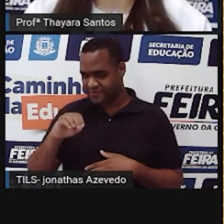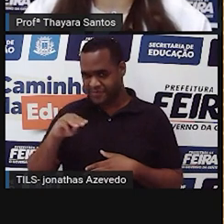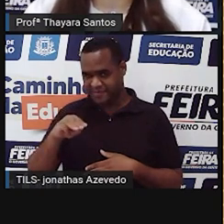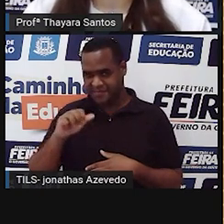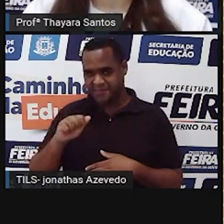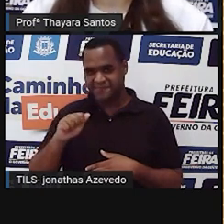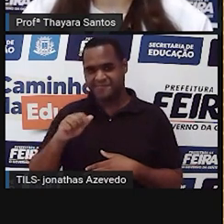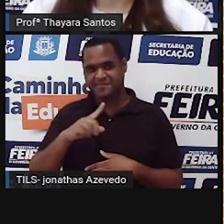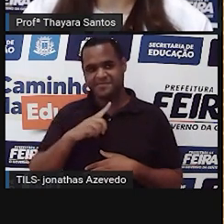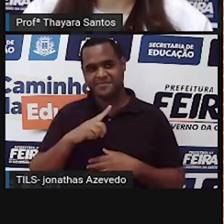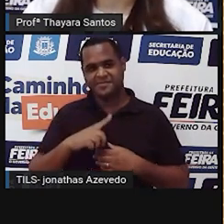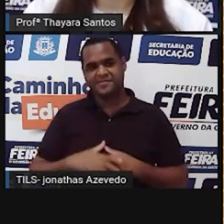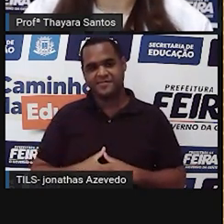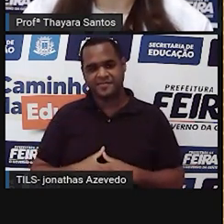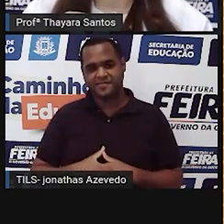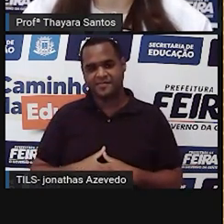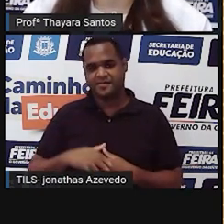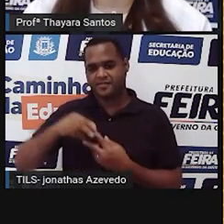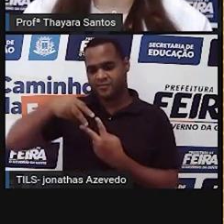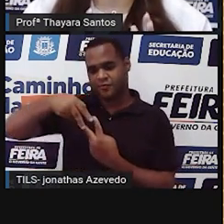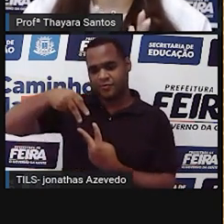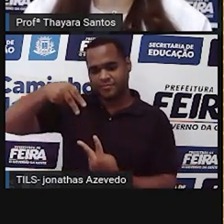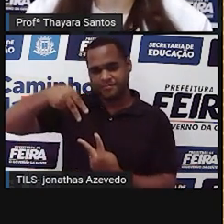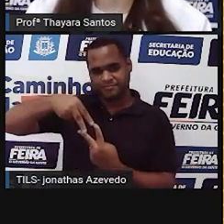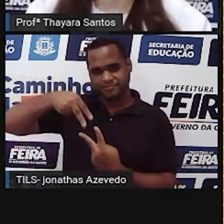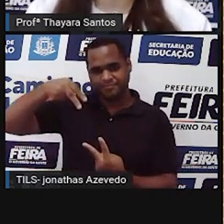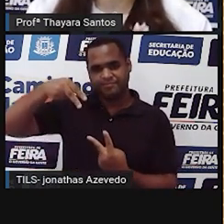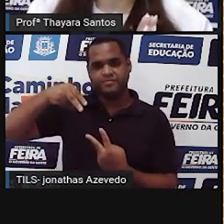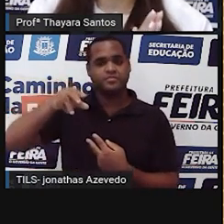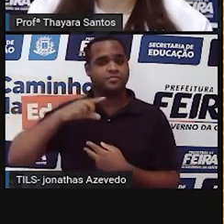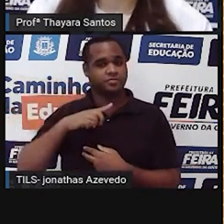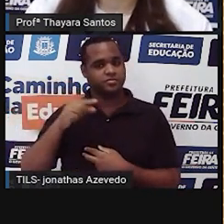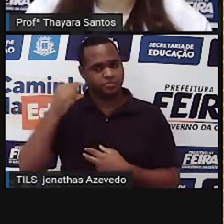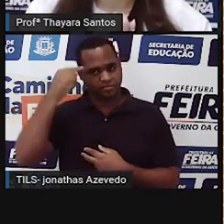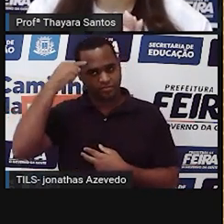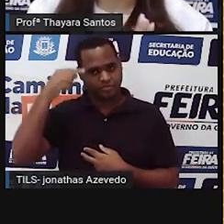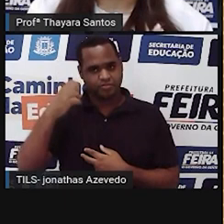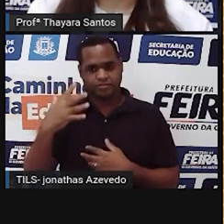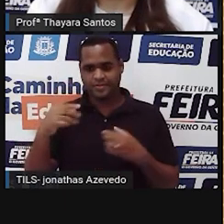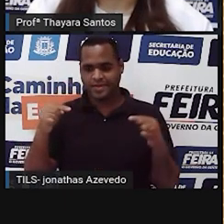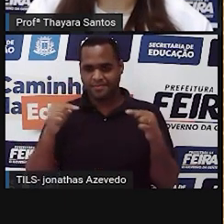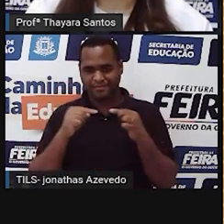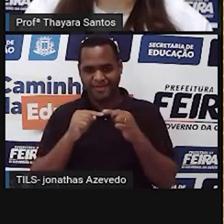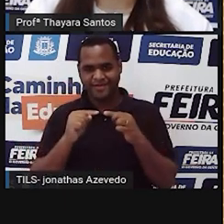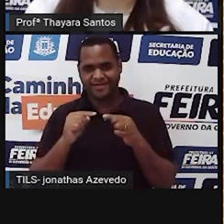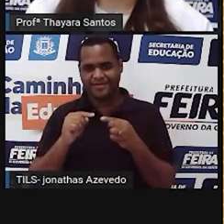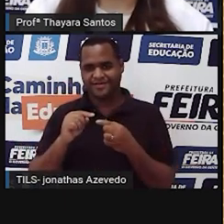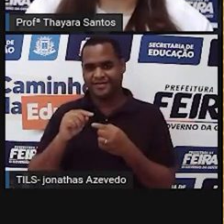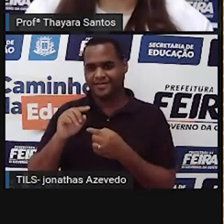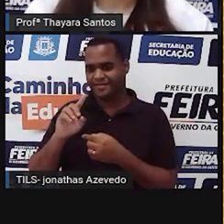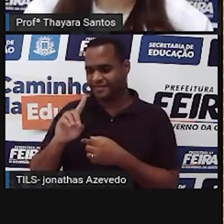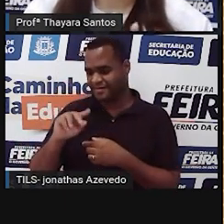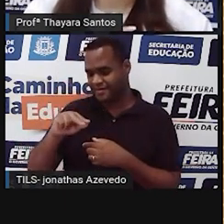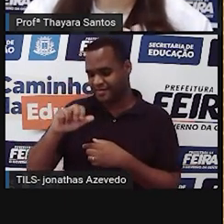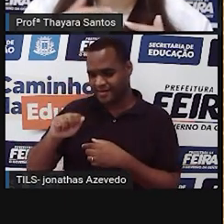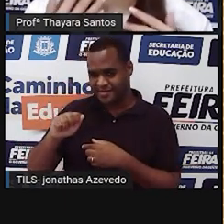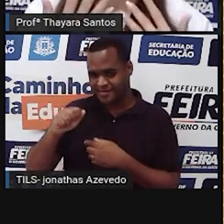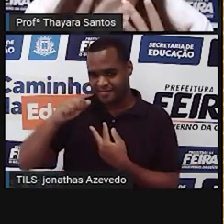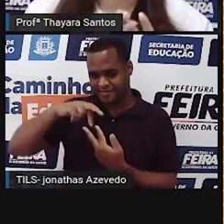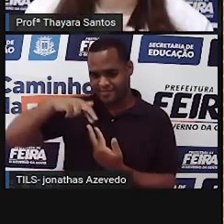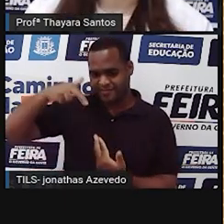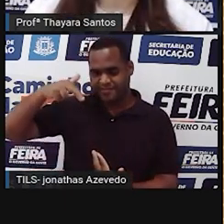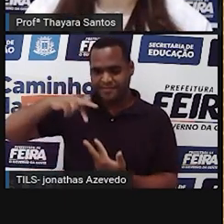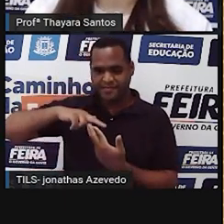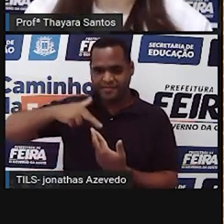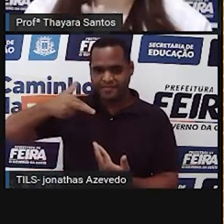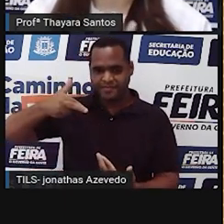meu genoma. Cromossomo, a gente fala que é o maior nível de compactação do DNA. Gene é aquele